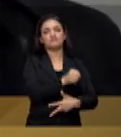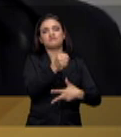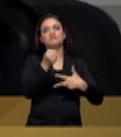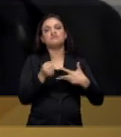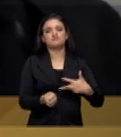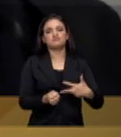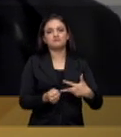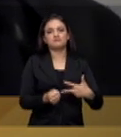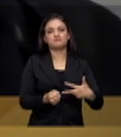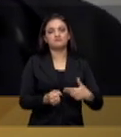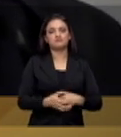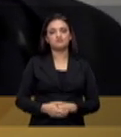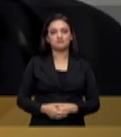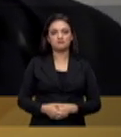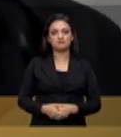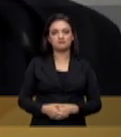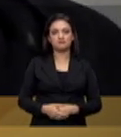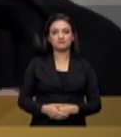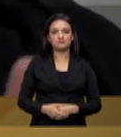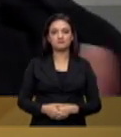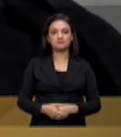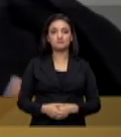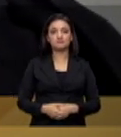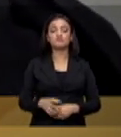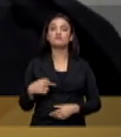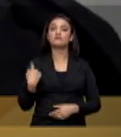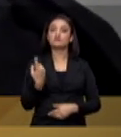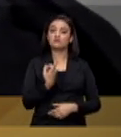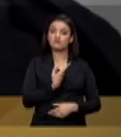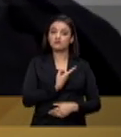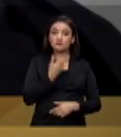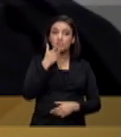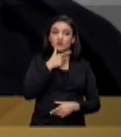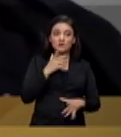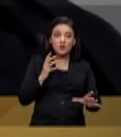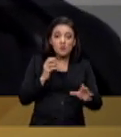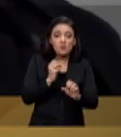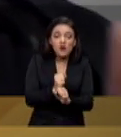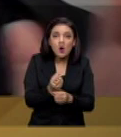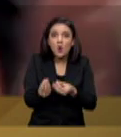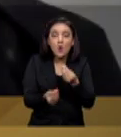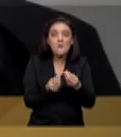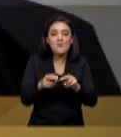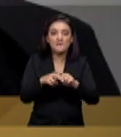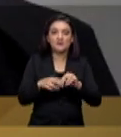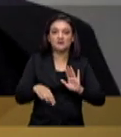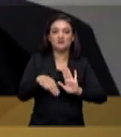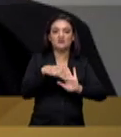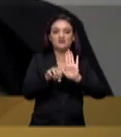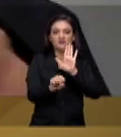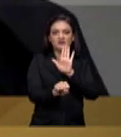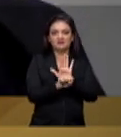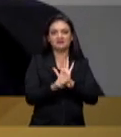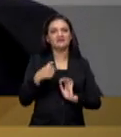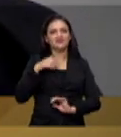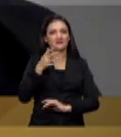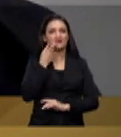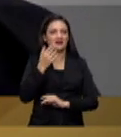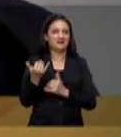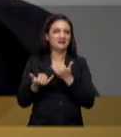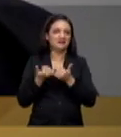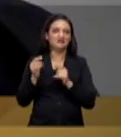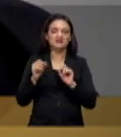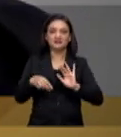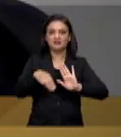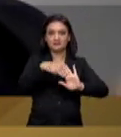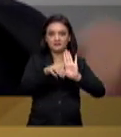geral, que nós conseguimos canalizar pela via do mandado de segurança. Eu até já brinquei em algum momento que esse